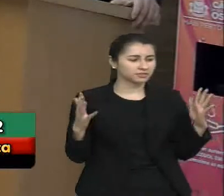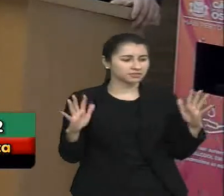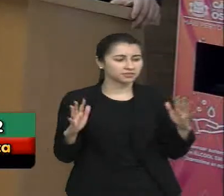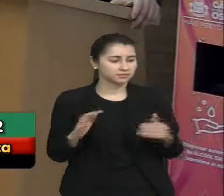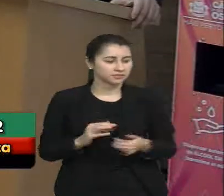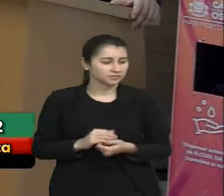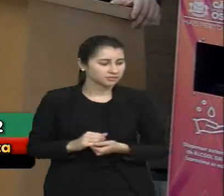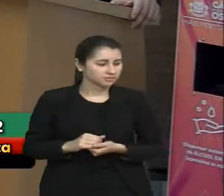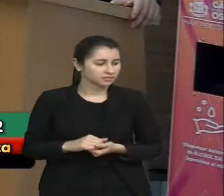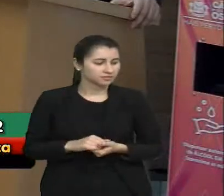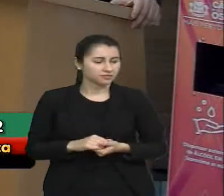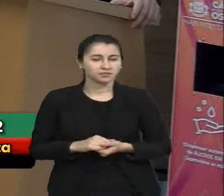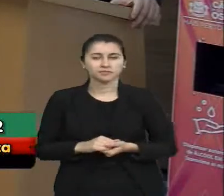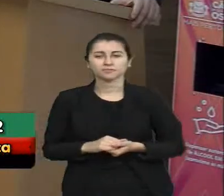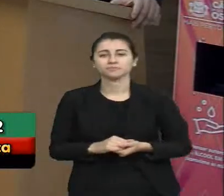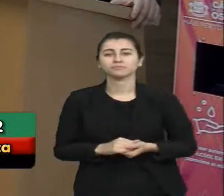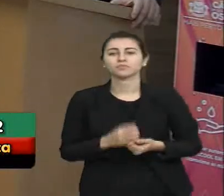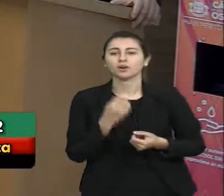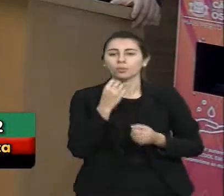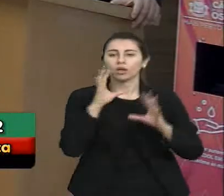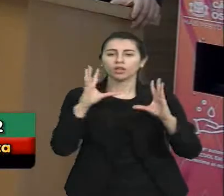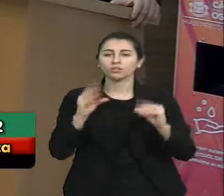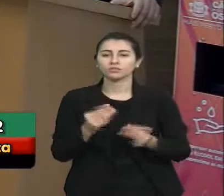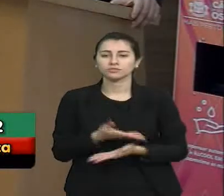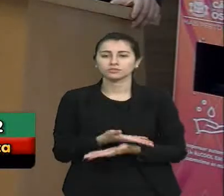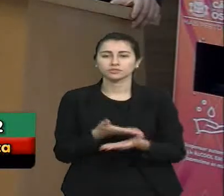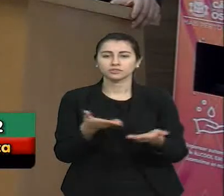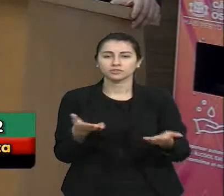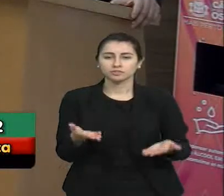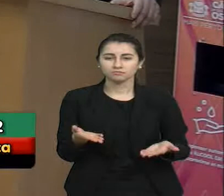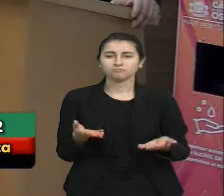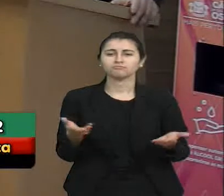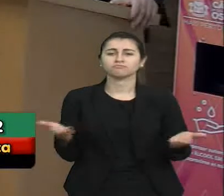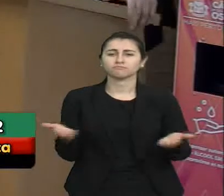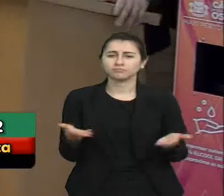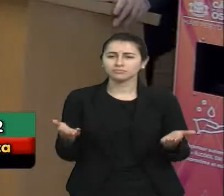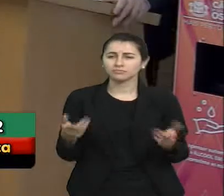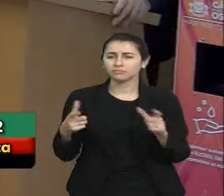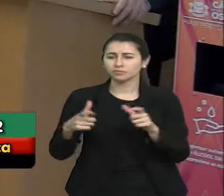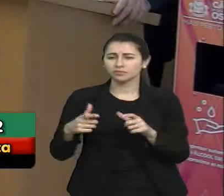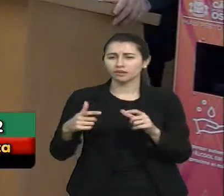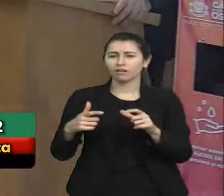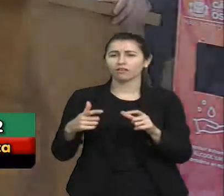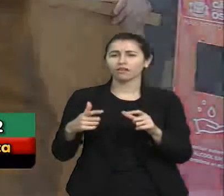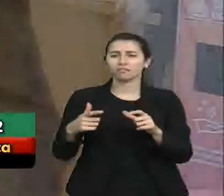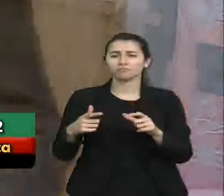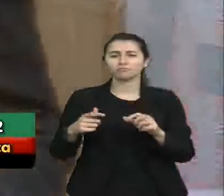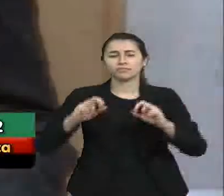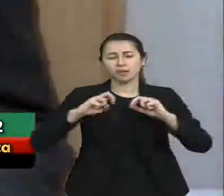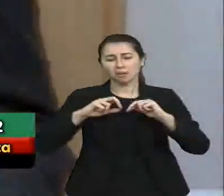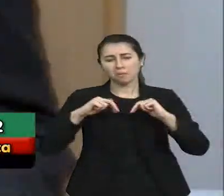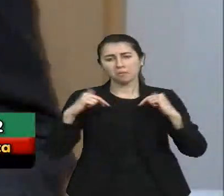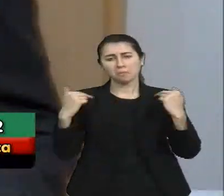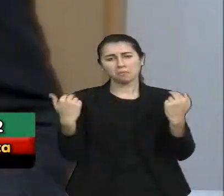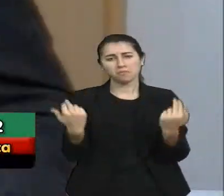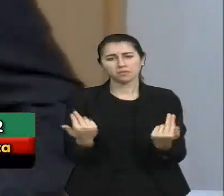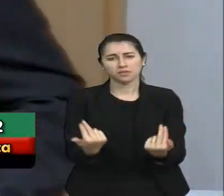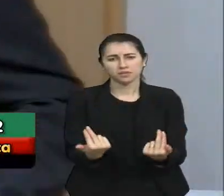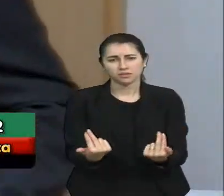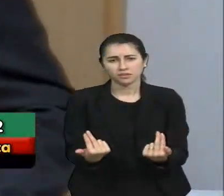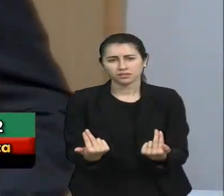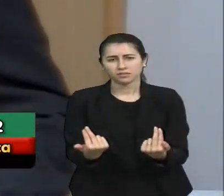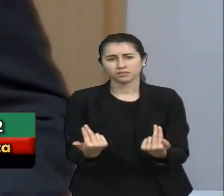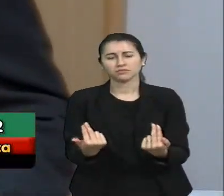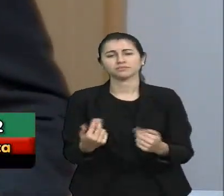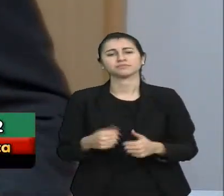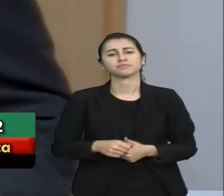Boa noite a todos. Agradeço a casa que abre as portas. A mesa. Simone, obrigado pelo sorriso.